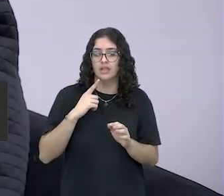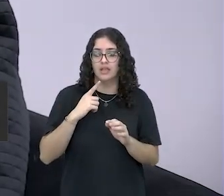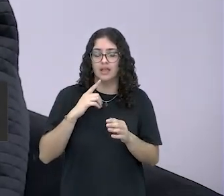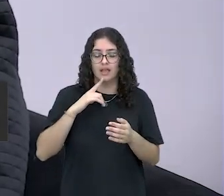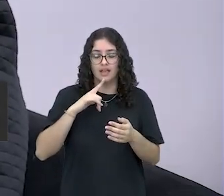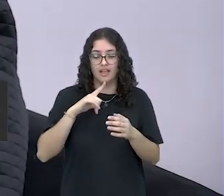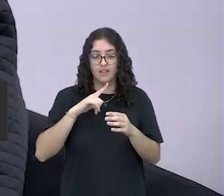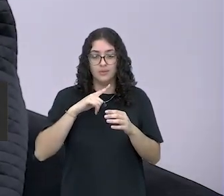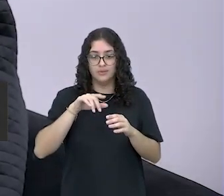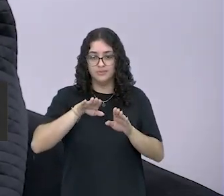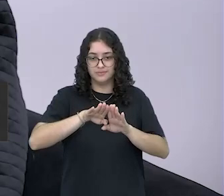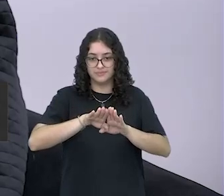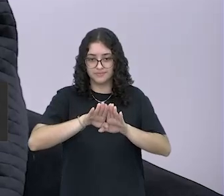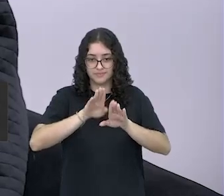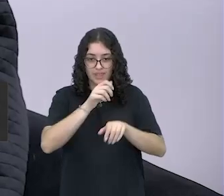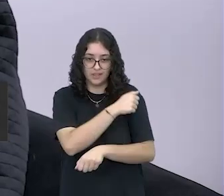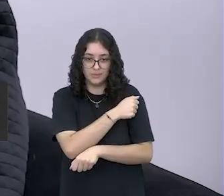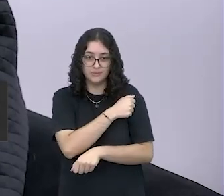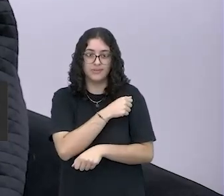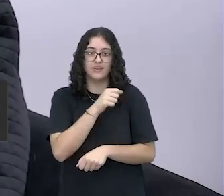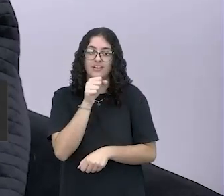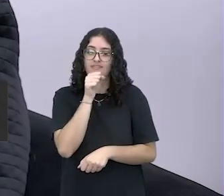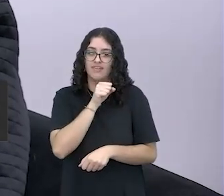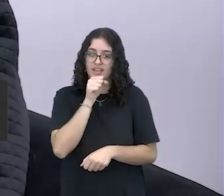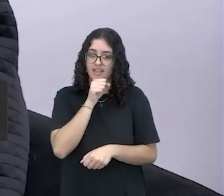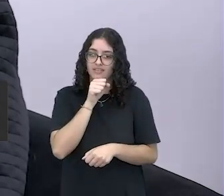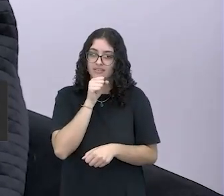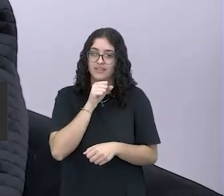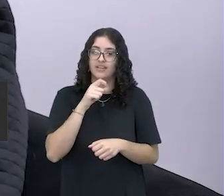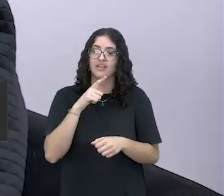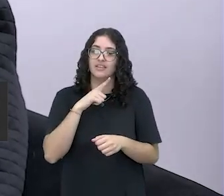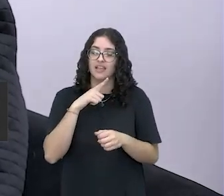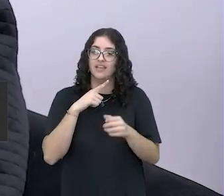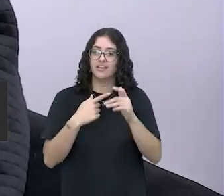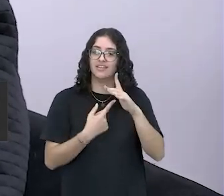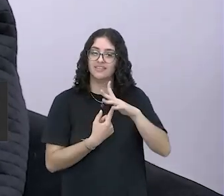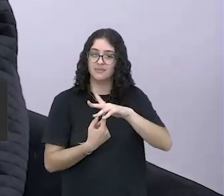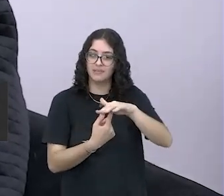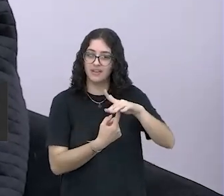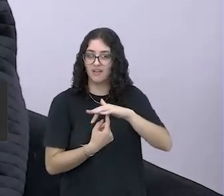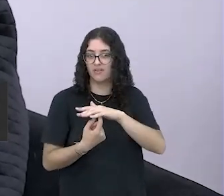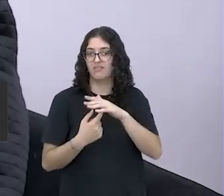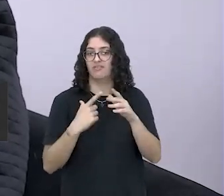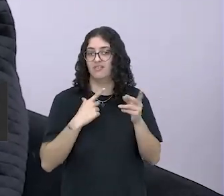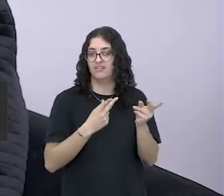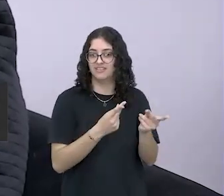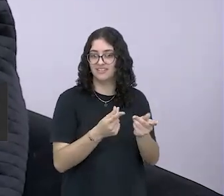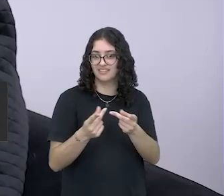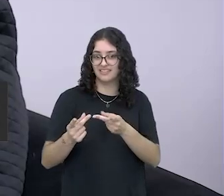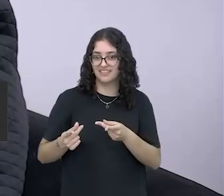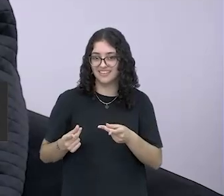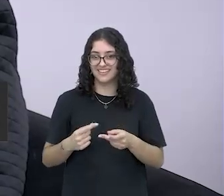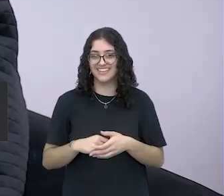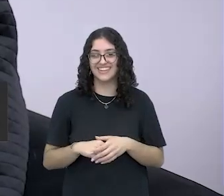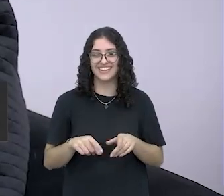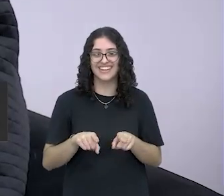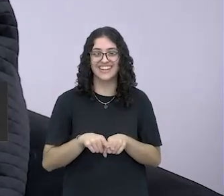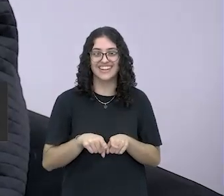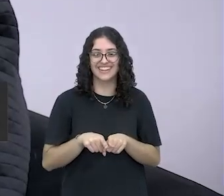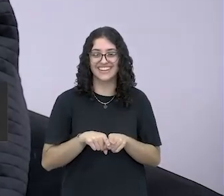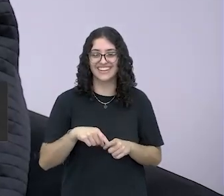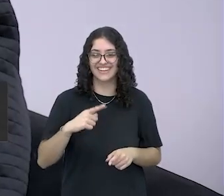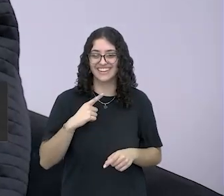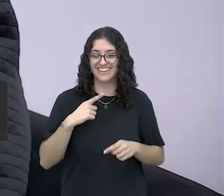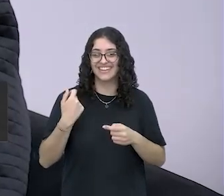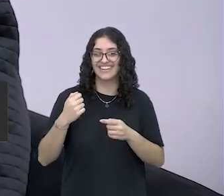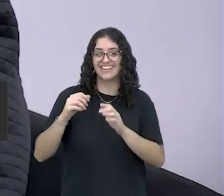que tinha bancas na cidade. E que tinham deficiência visual e tinham bancas. Eles tinham que ter todo